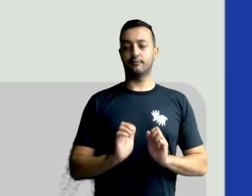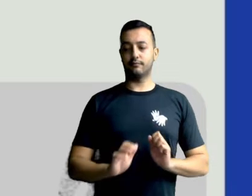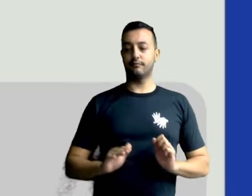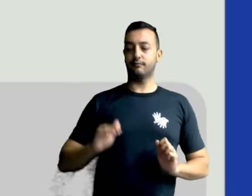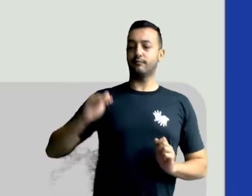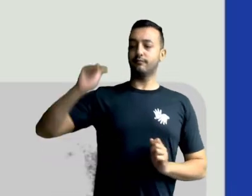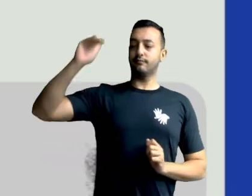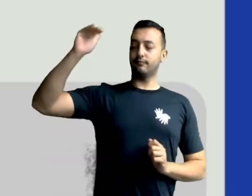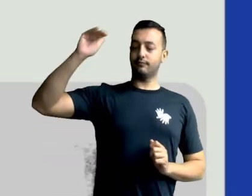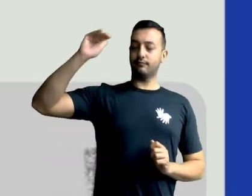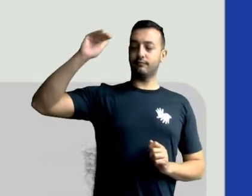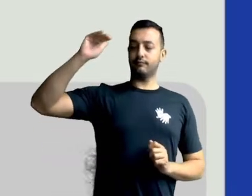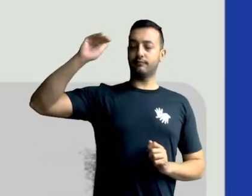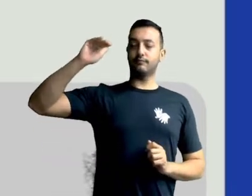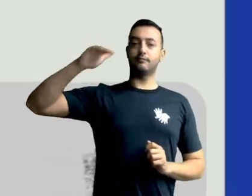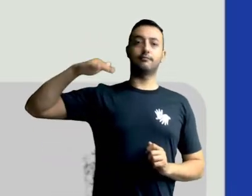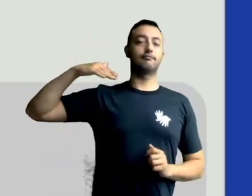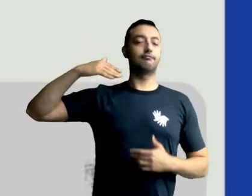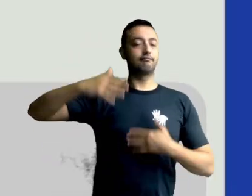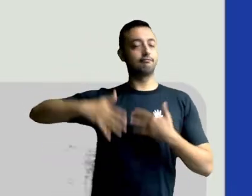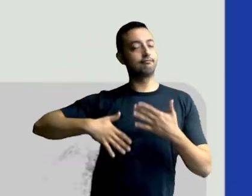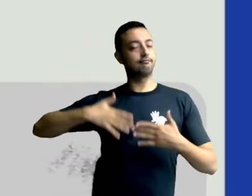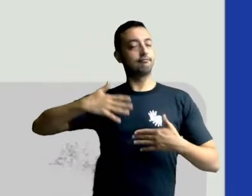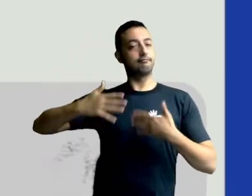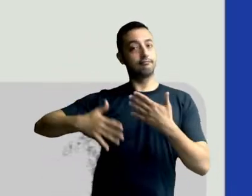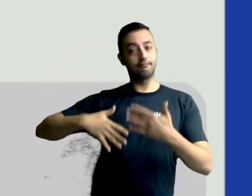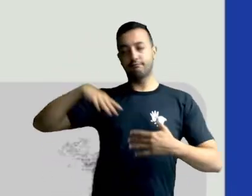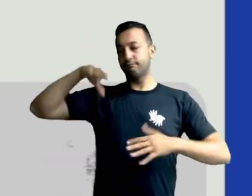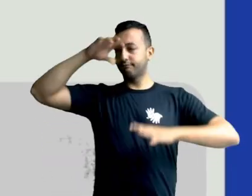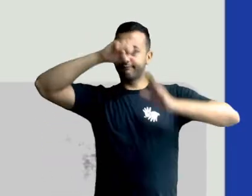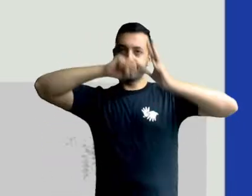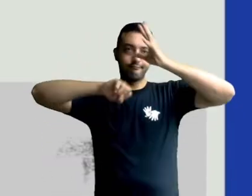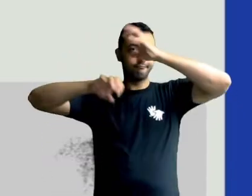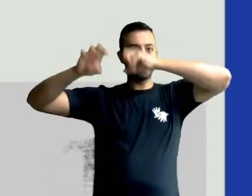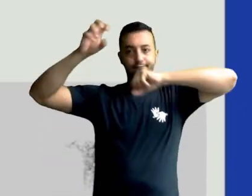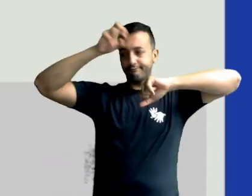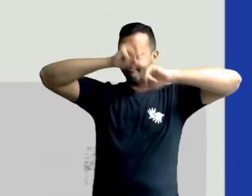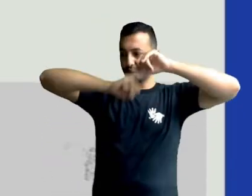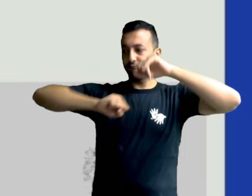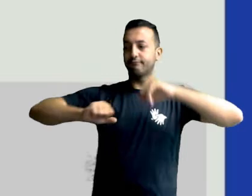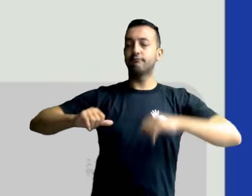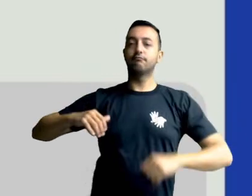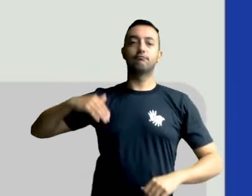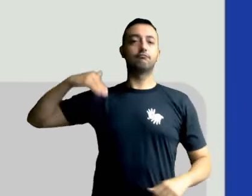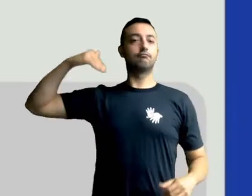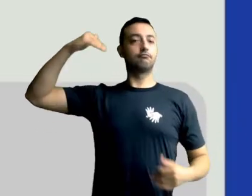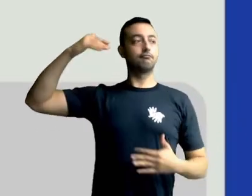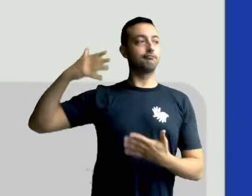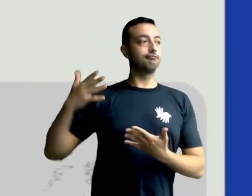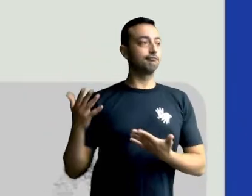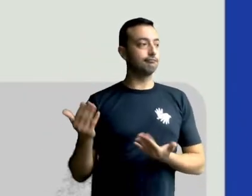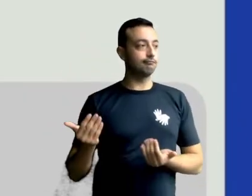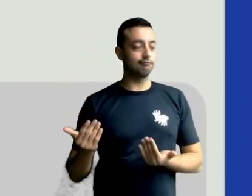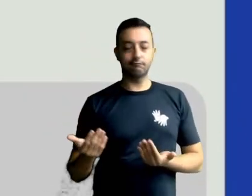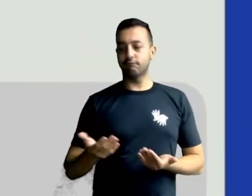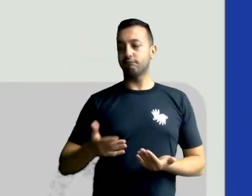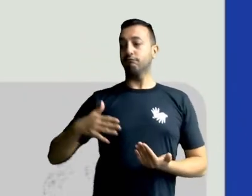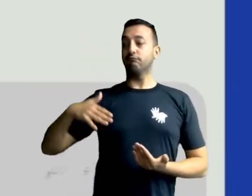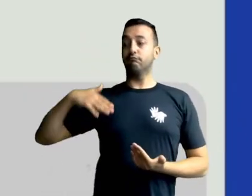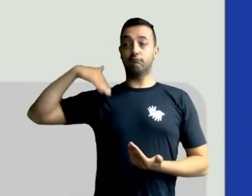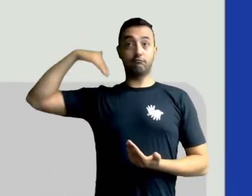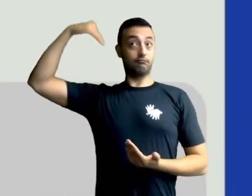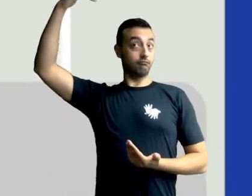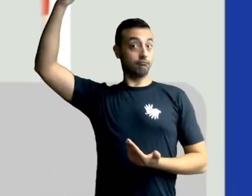Nasce, cresce, vai se desenvolvendo, vai aprendendo, até ficar aí um jovem, depois